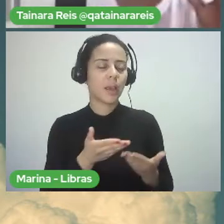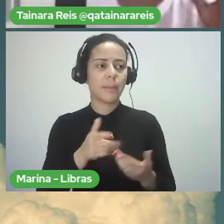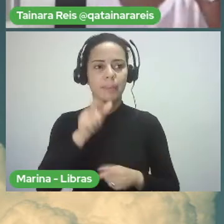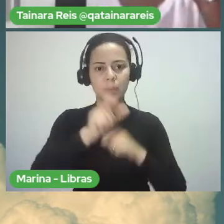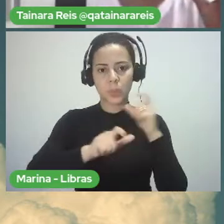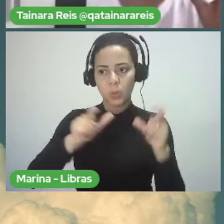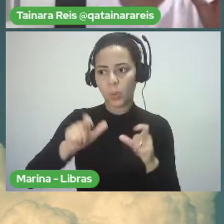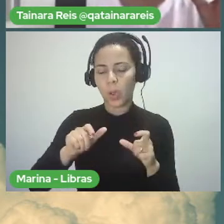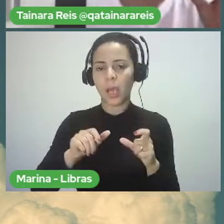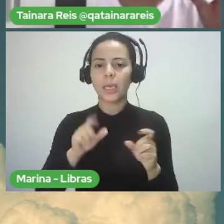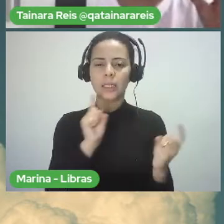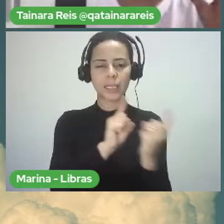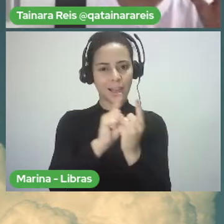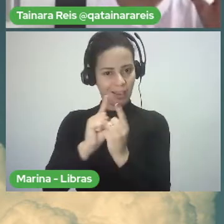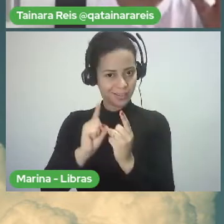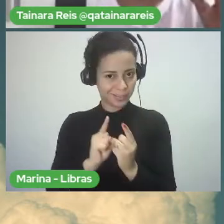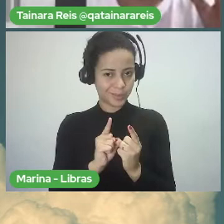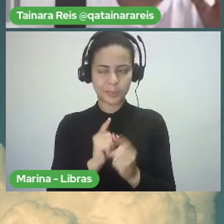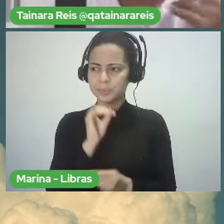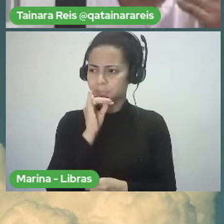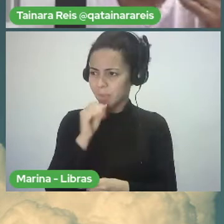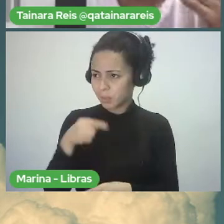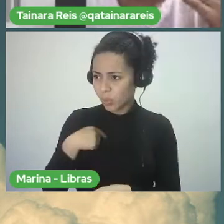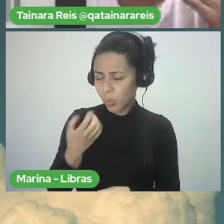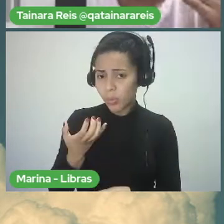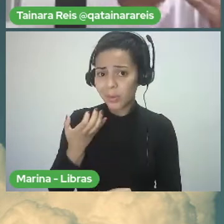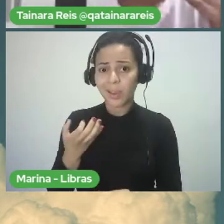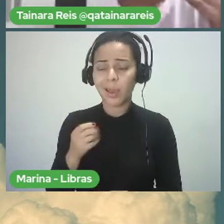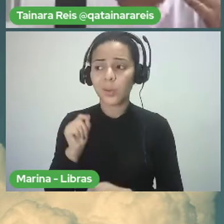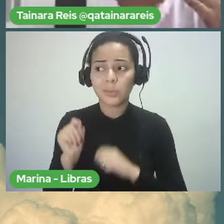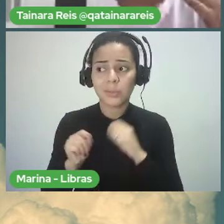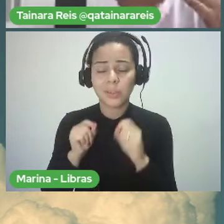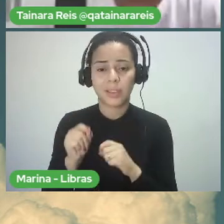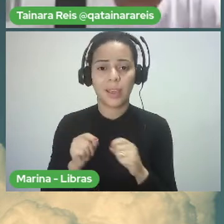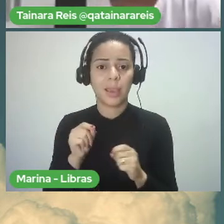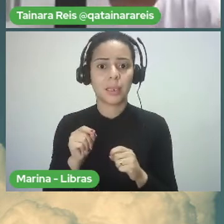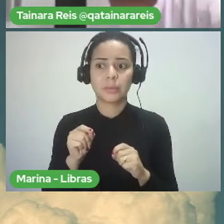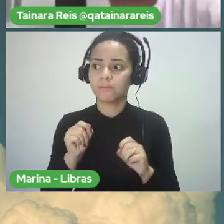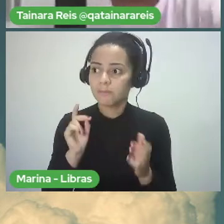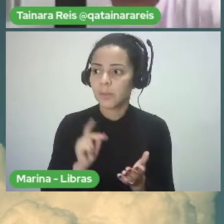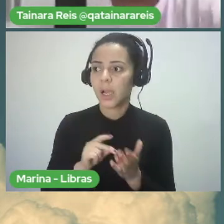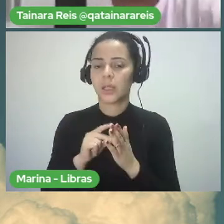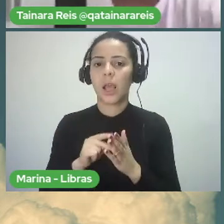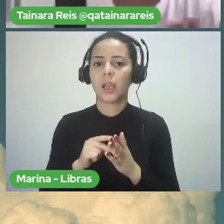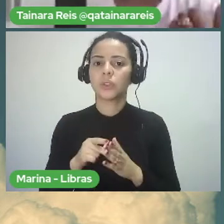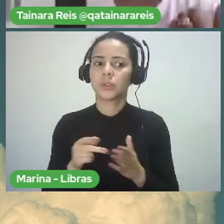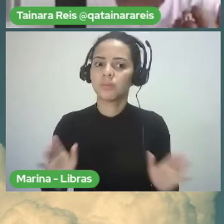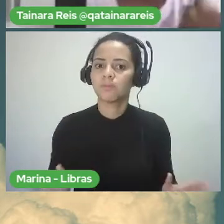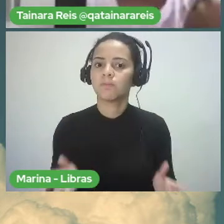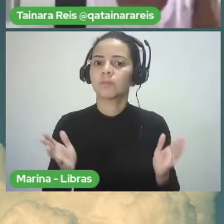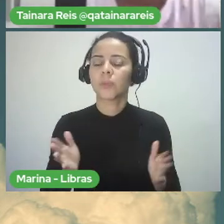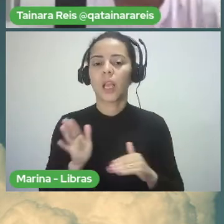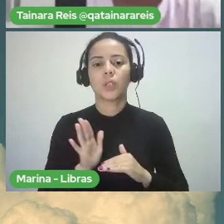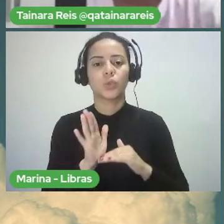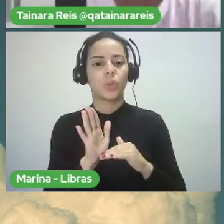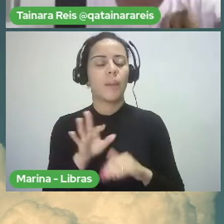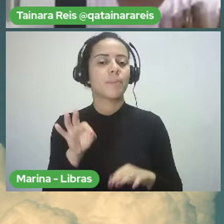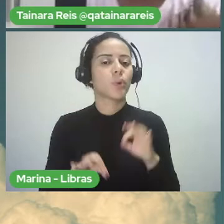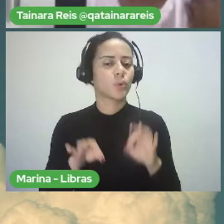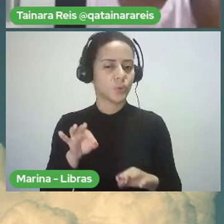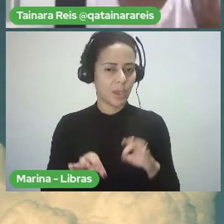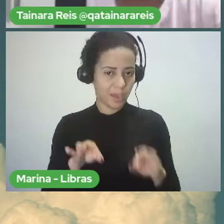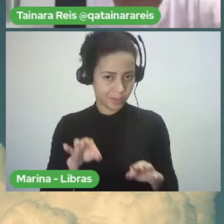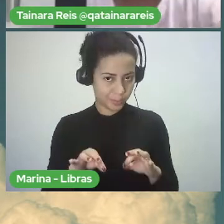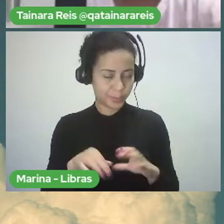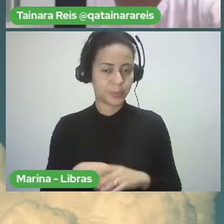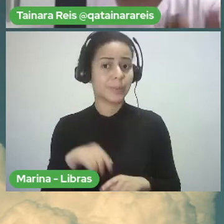de fato, quem é que está engajado ali naquele projeto, né? Quem é que quer aquele produto, quer tanto aquele produto?